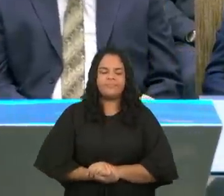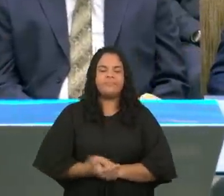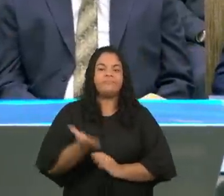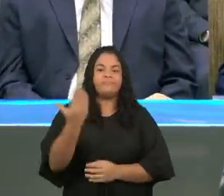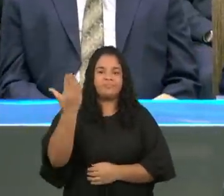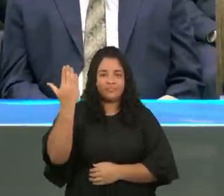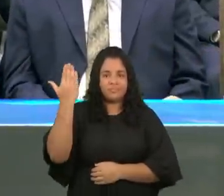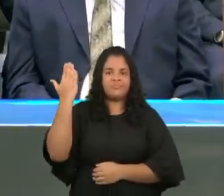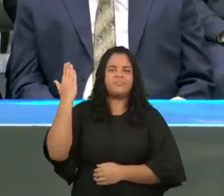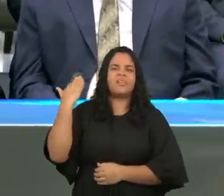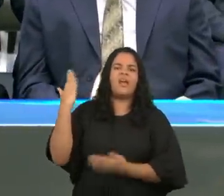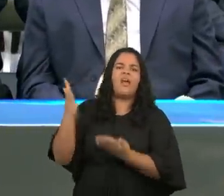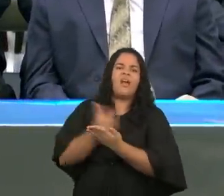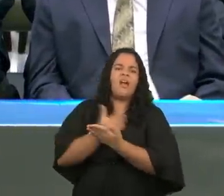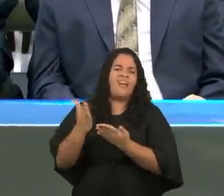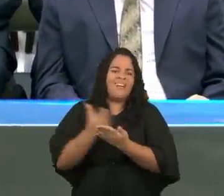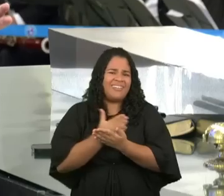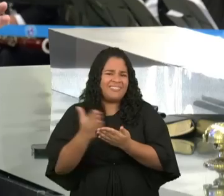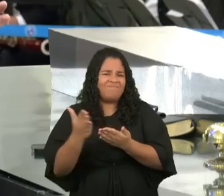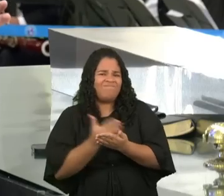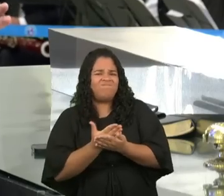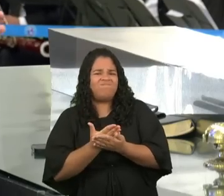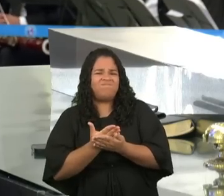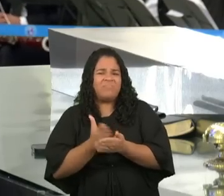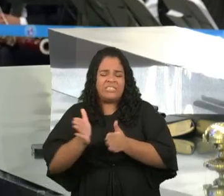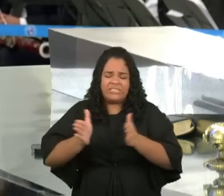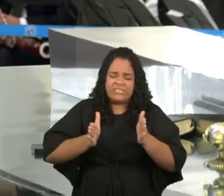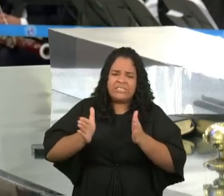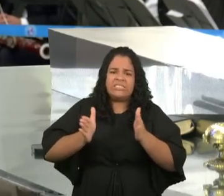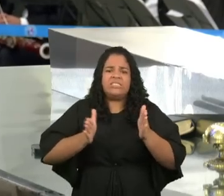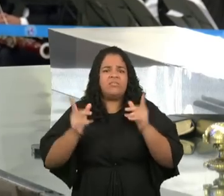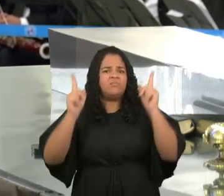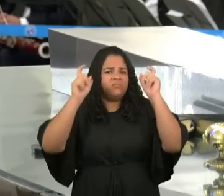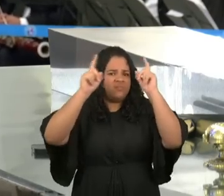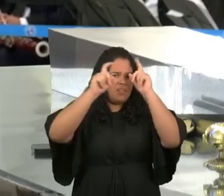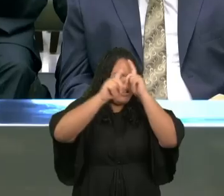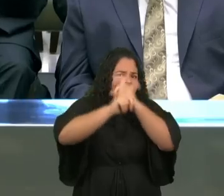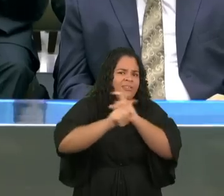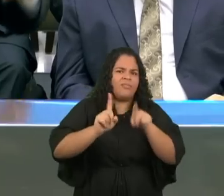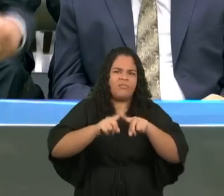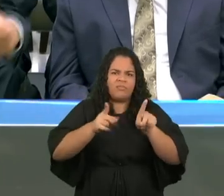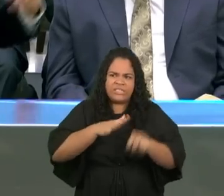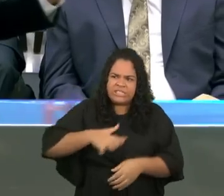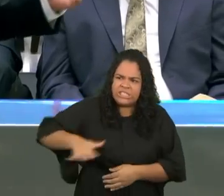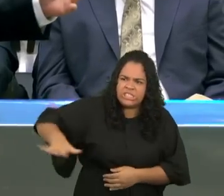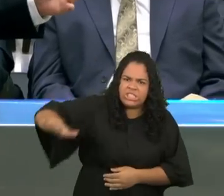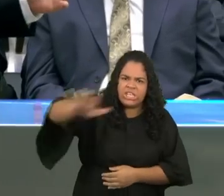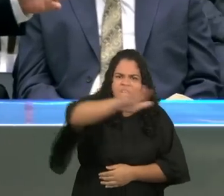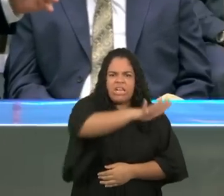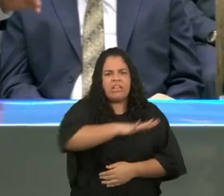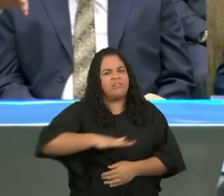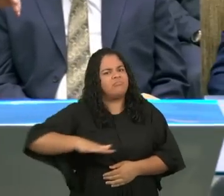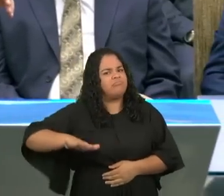mas não foi de forma universal. Quem é da minha idade para cima Sabe o que